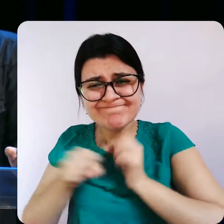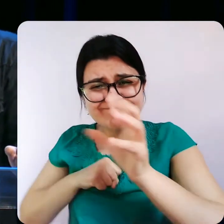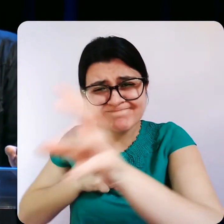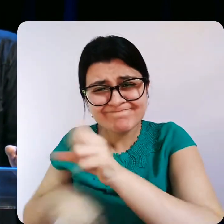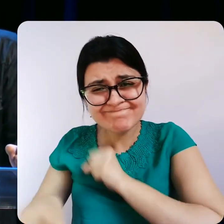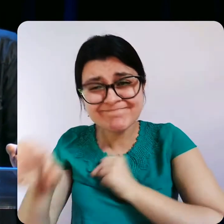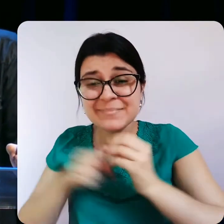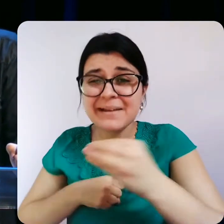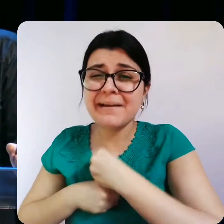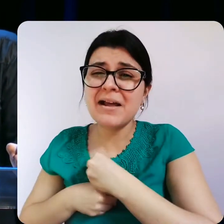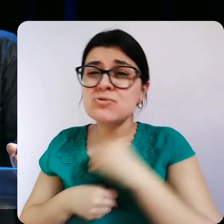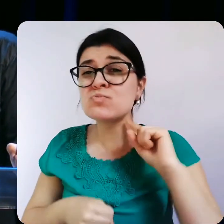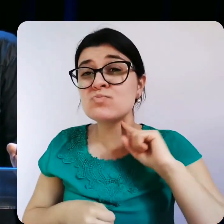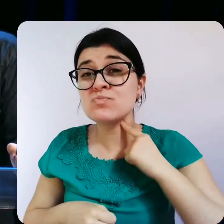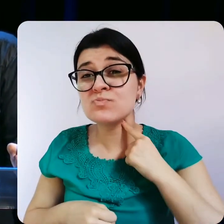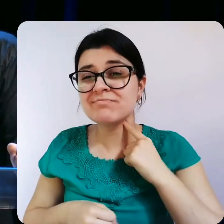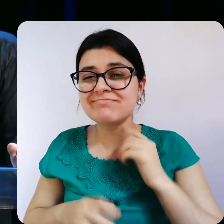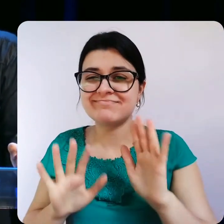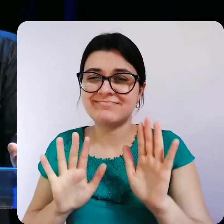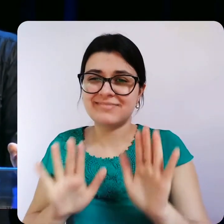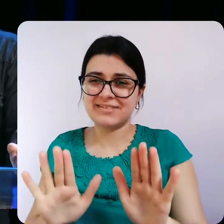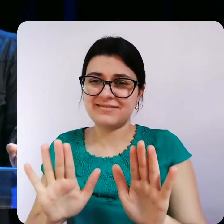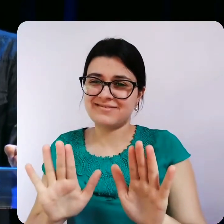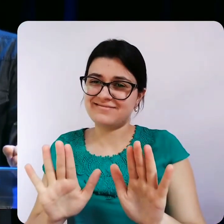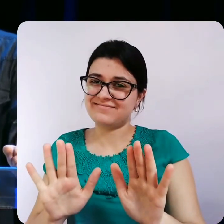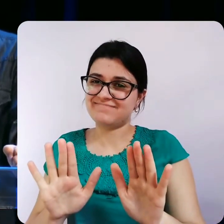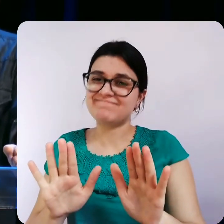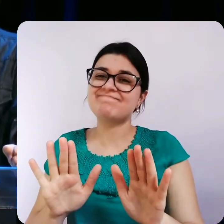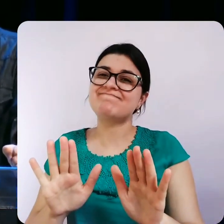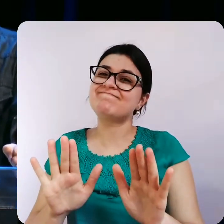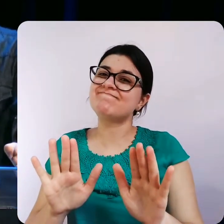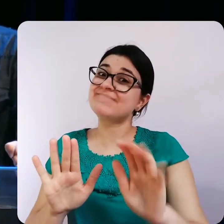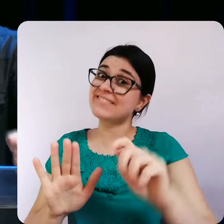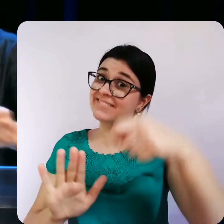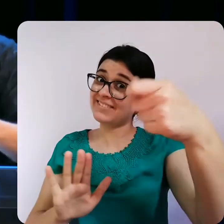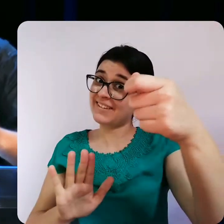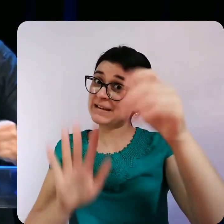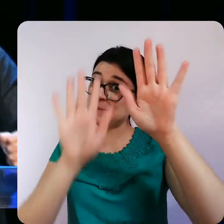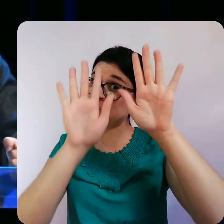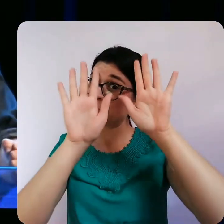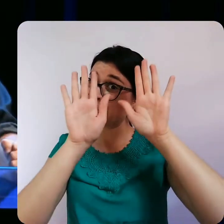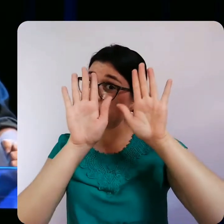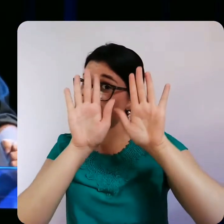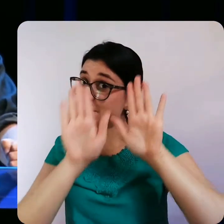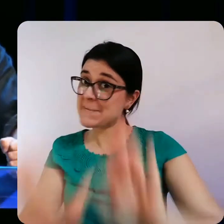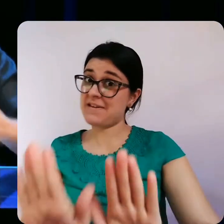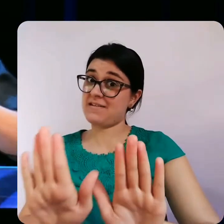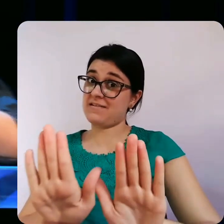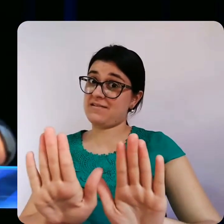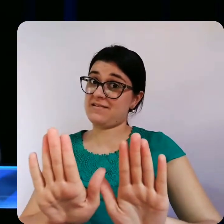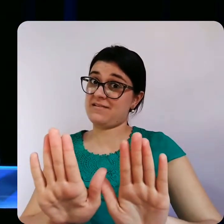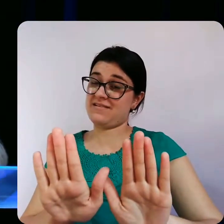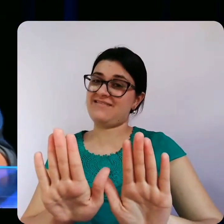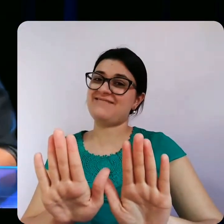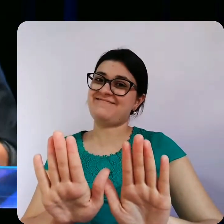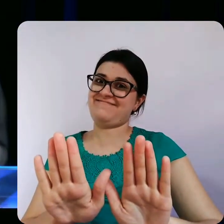meus irmãos, quando essa palavra mas aparece na Bíblia, preste muita atenção.